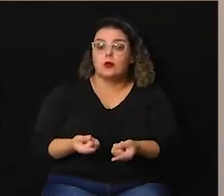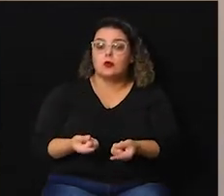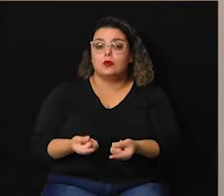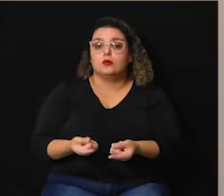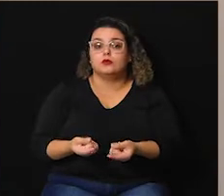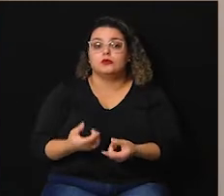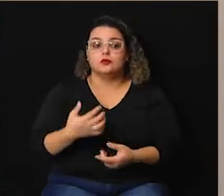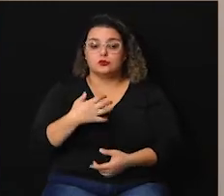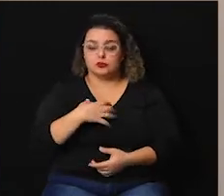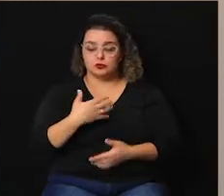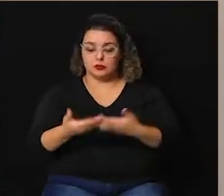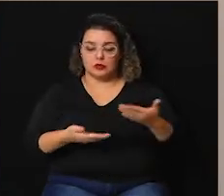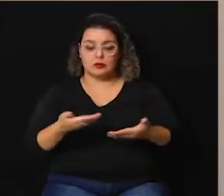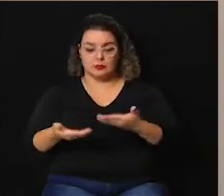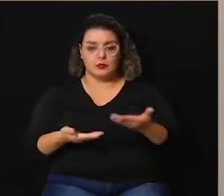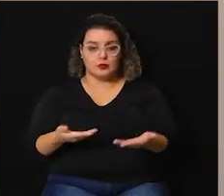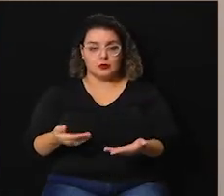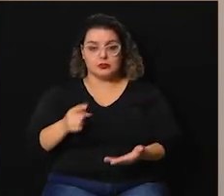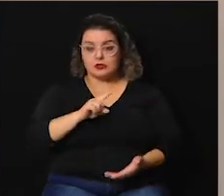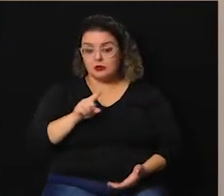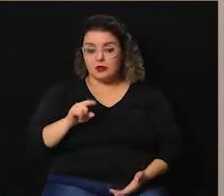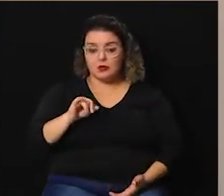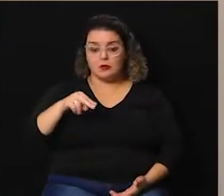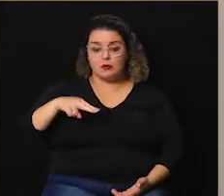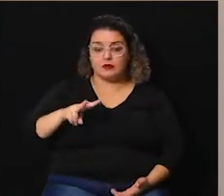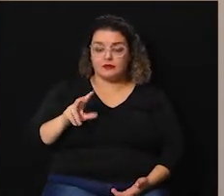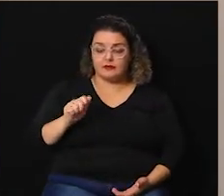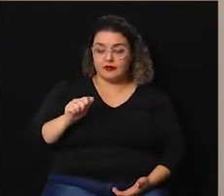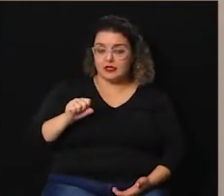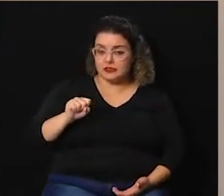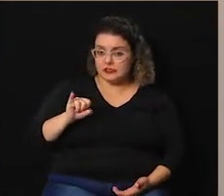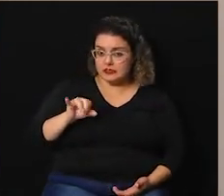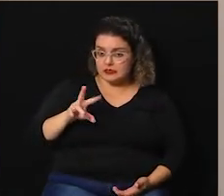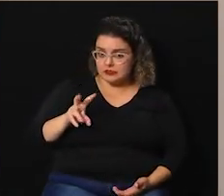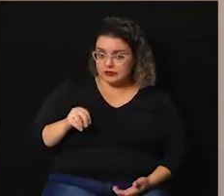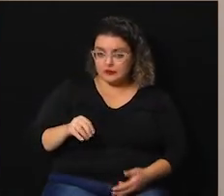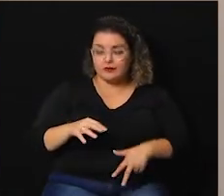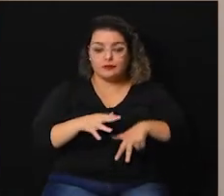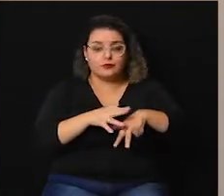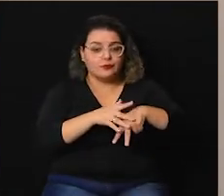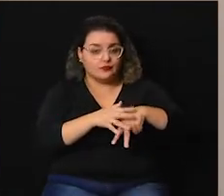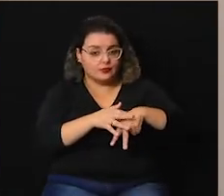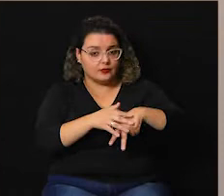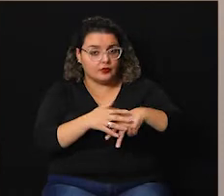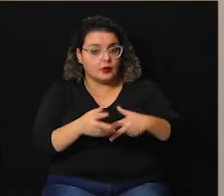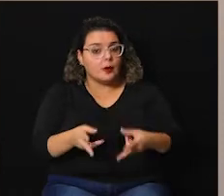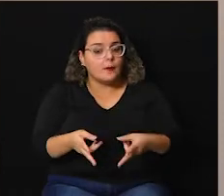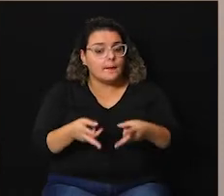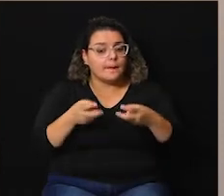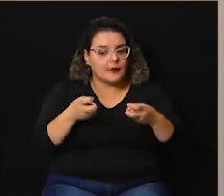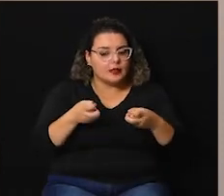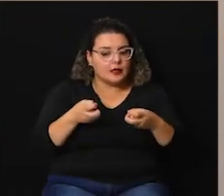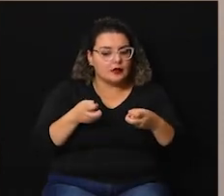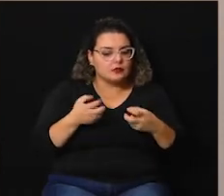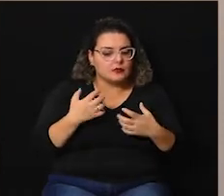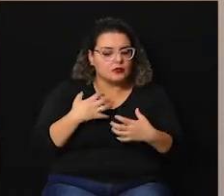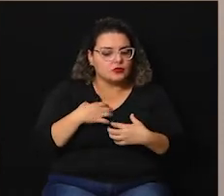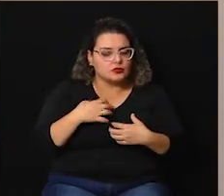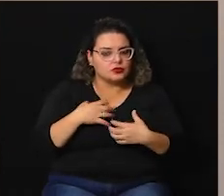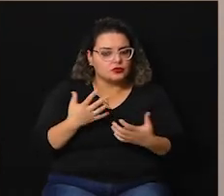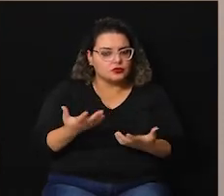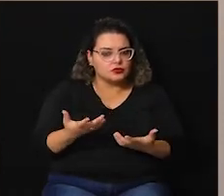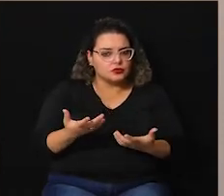não invasivos e eu queria deixar uma mensagem aqui. O paciente que percebe os primeiros